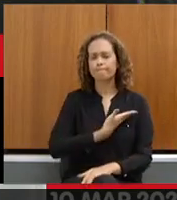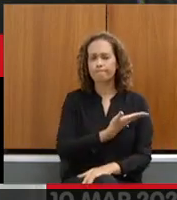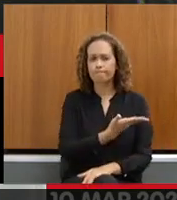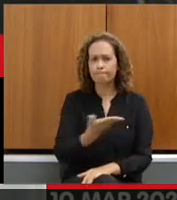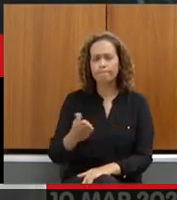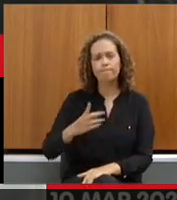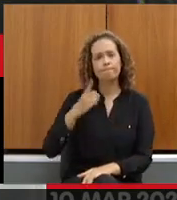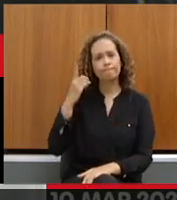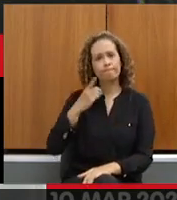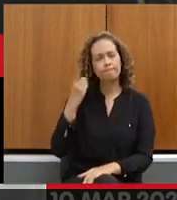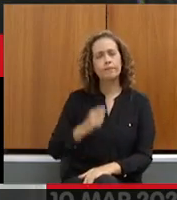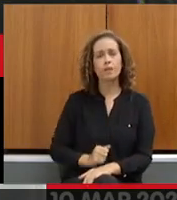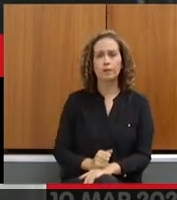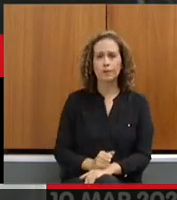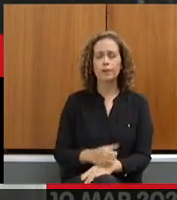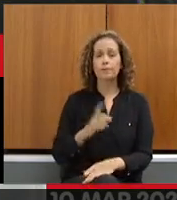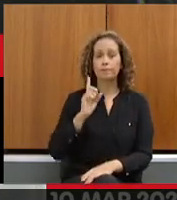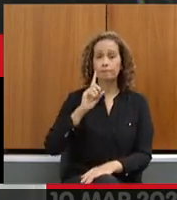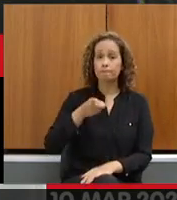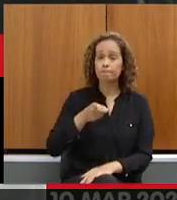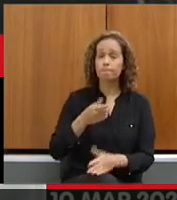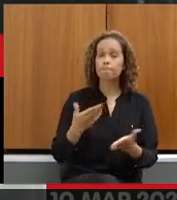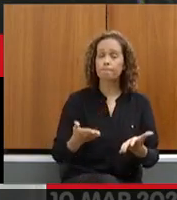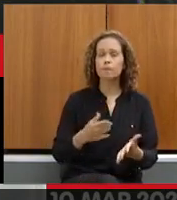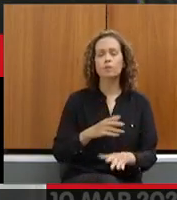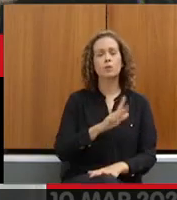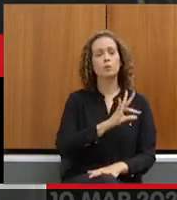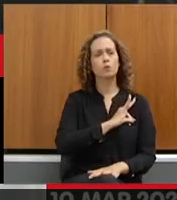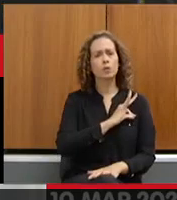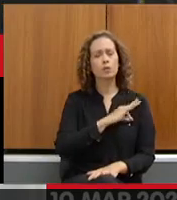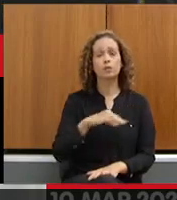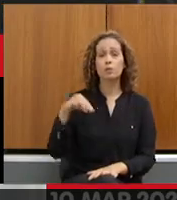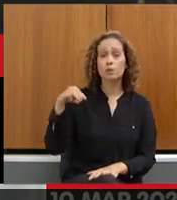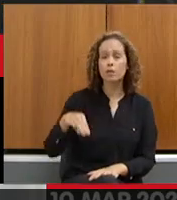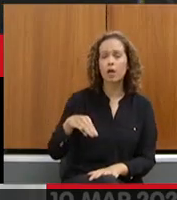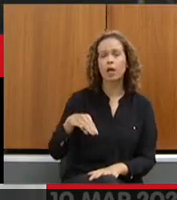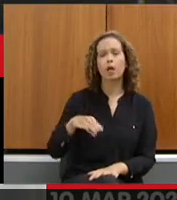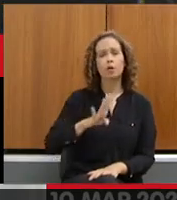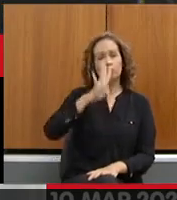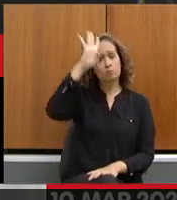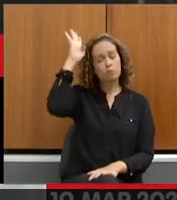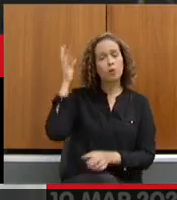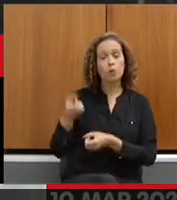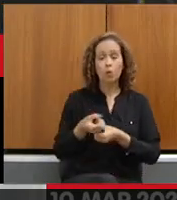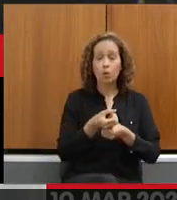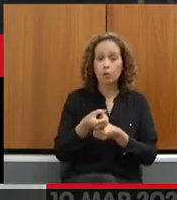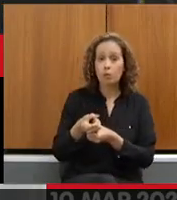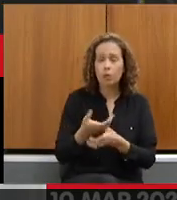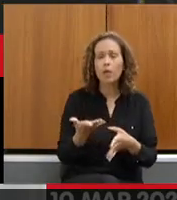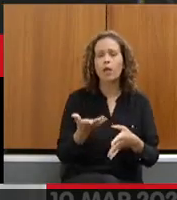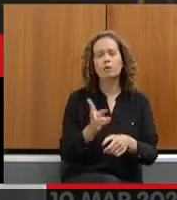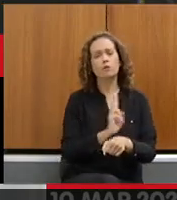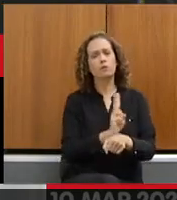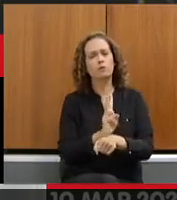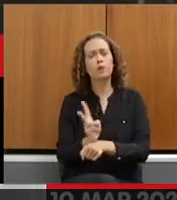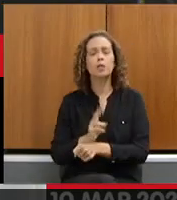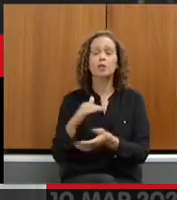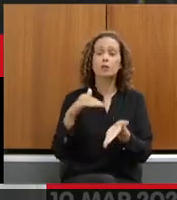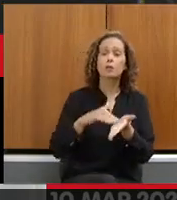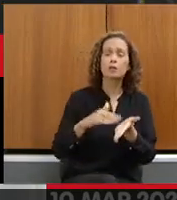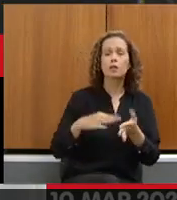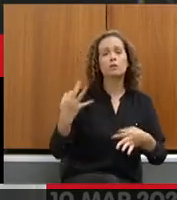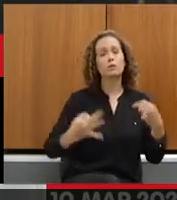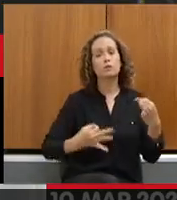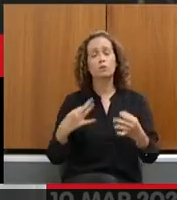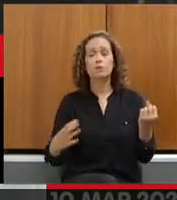retrátil que o comando da instituição Polícia Militar Bombeiro Militar chefia da Polícia Civil o secretário de